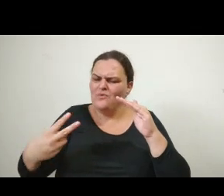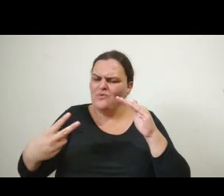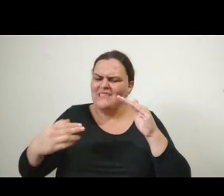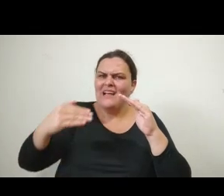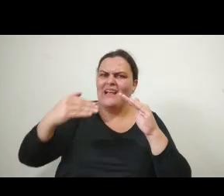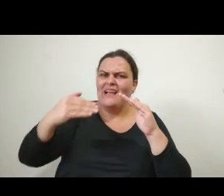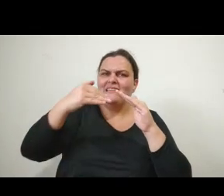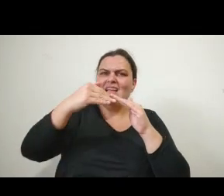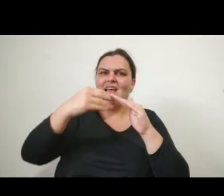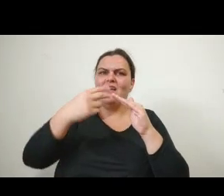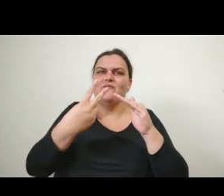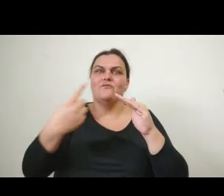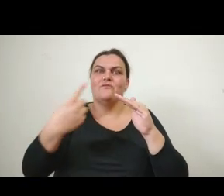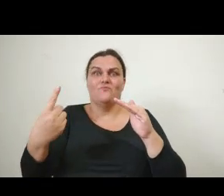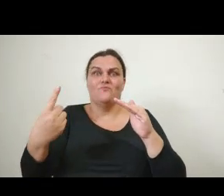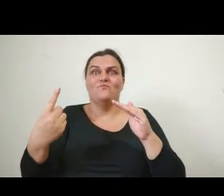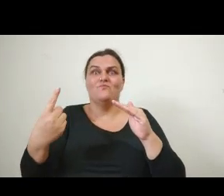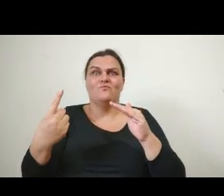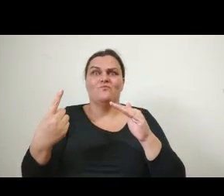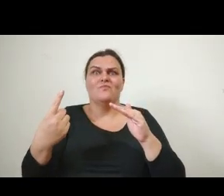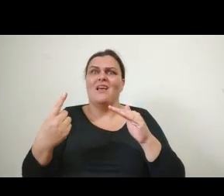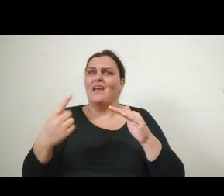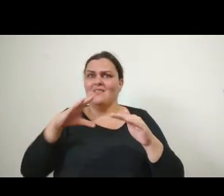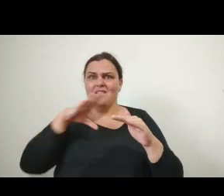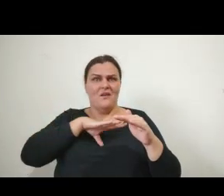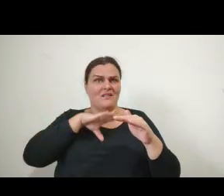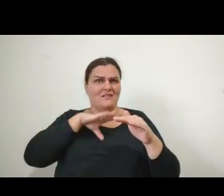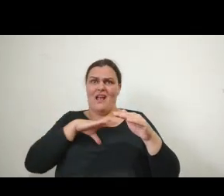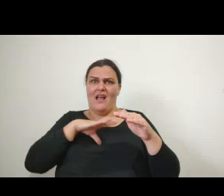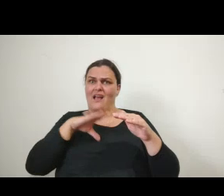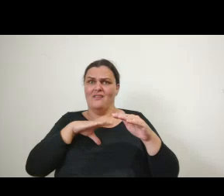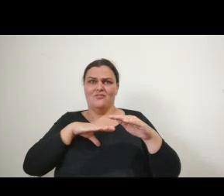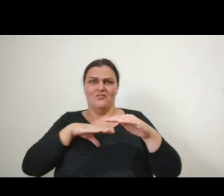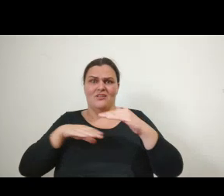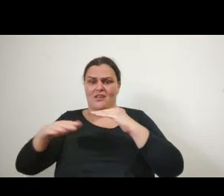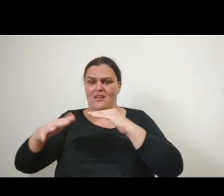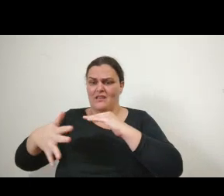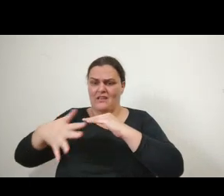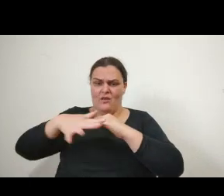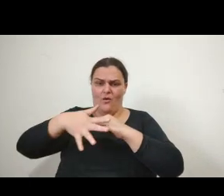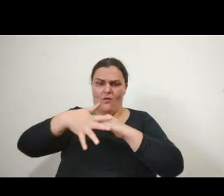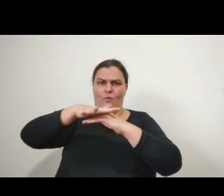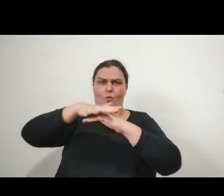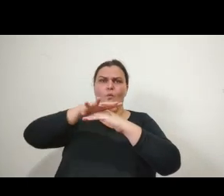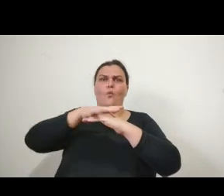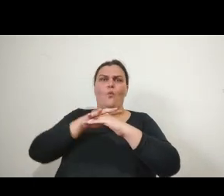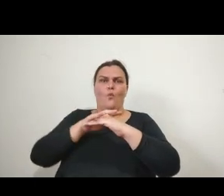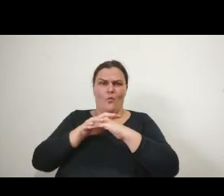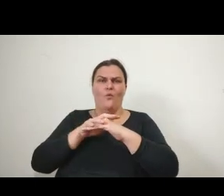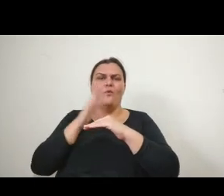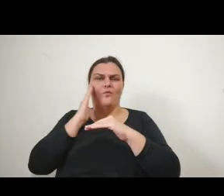em 2024, teve uma elevação superior à esperada, que foi uma elevação